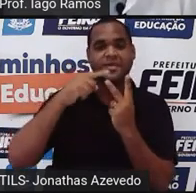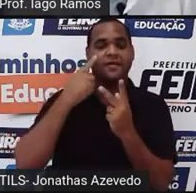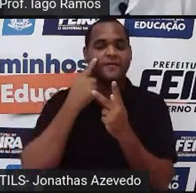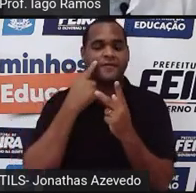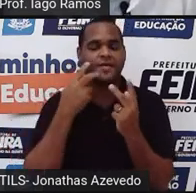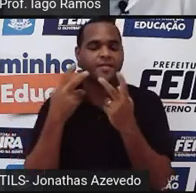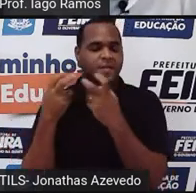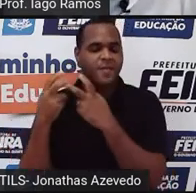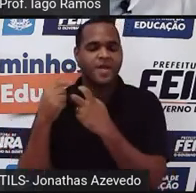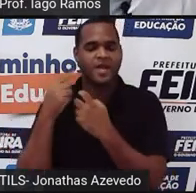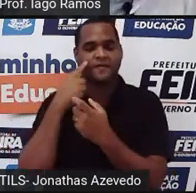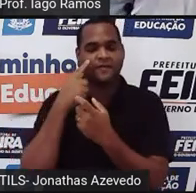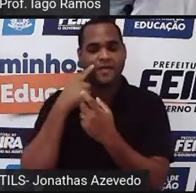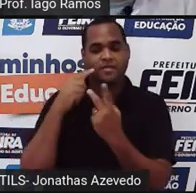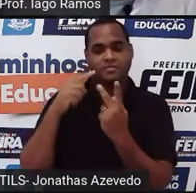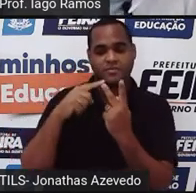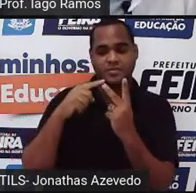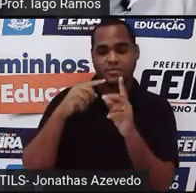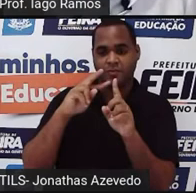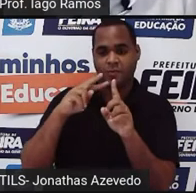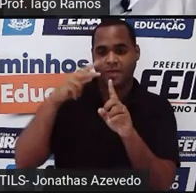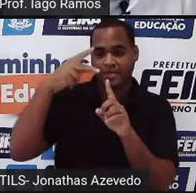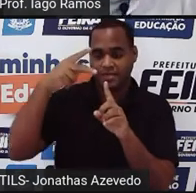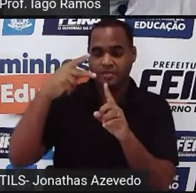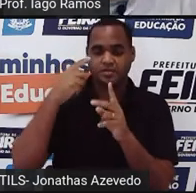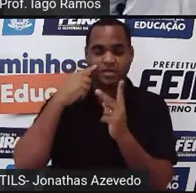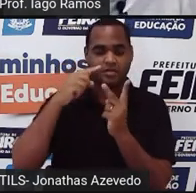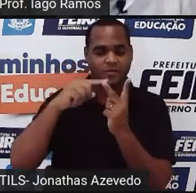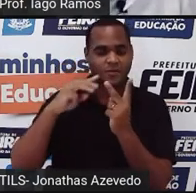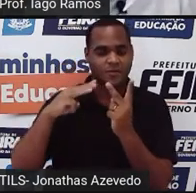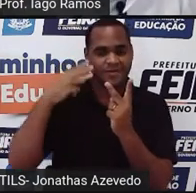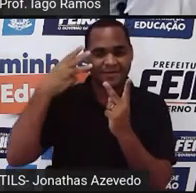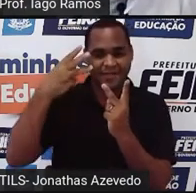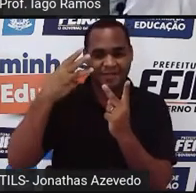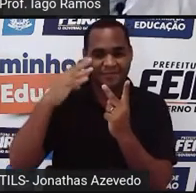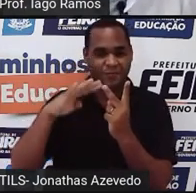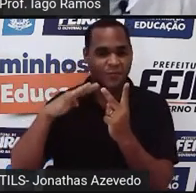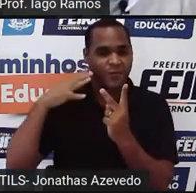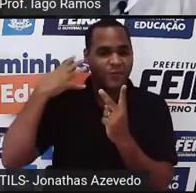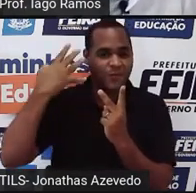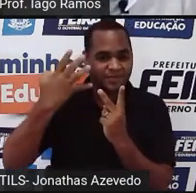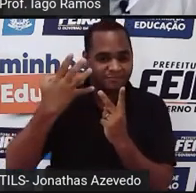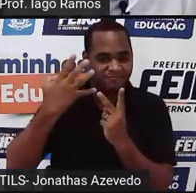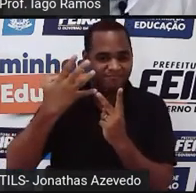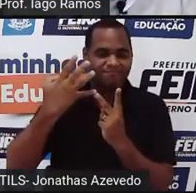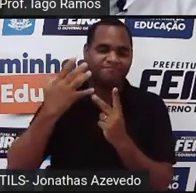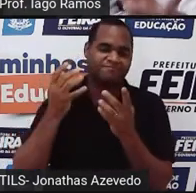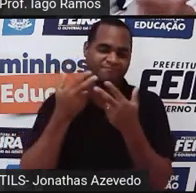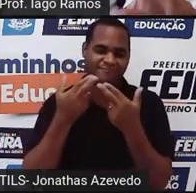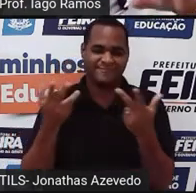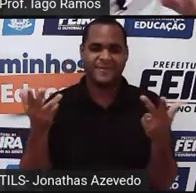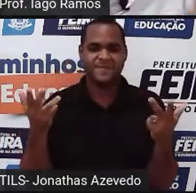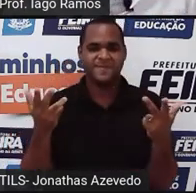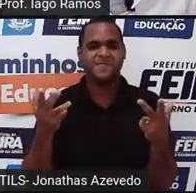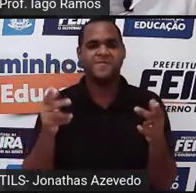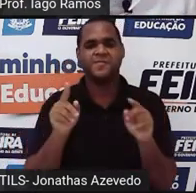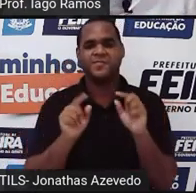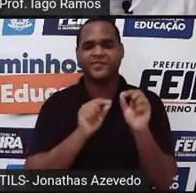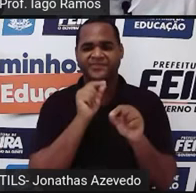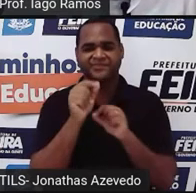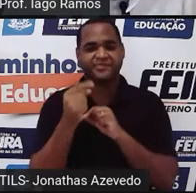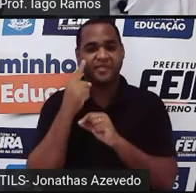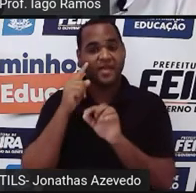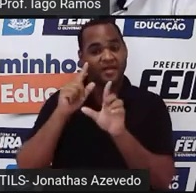vai indicar se essa raiz raiz quadrada e raiz cúbica se raiz quarta e por aí vai bom aqui